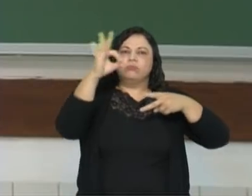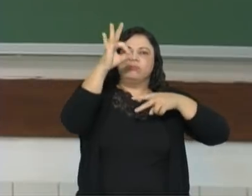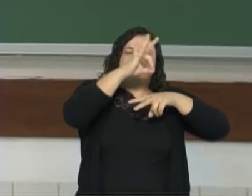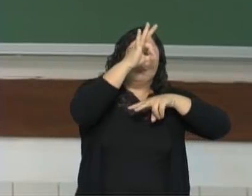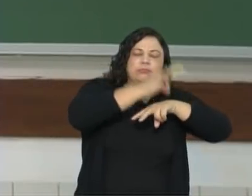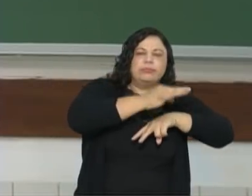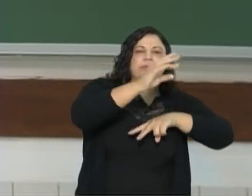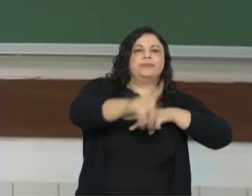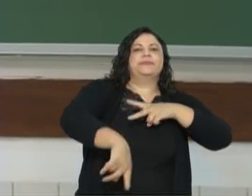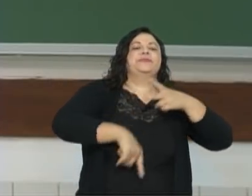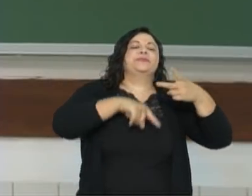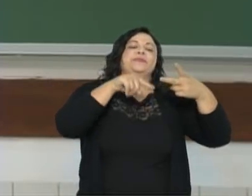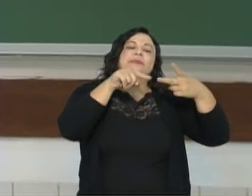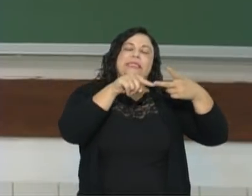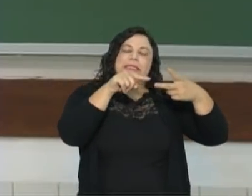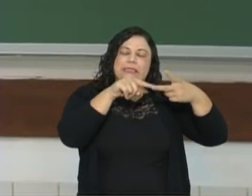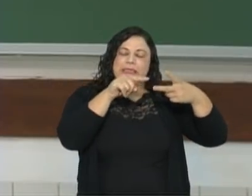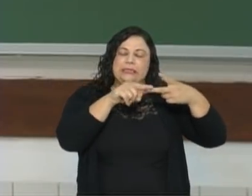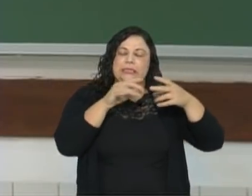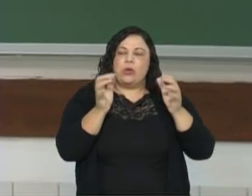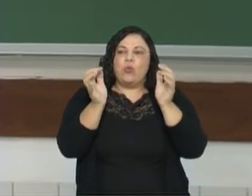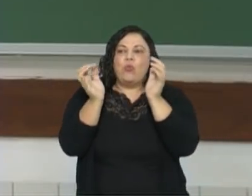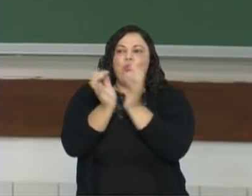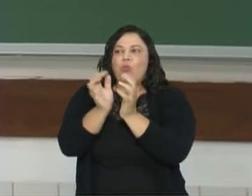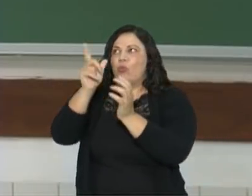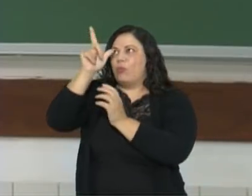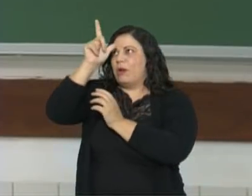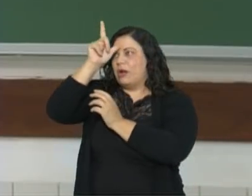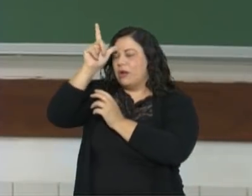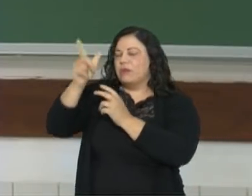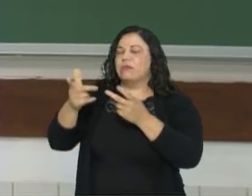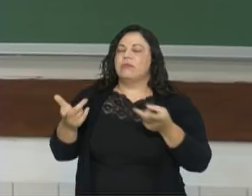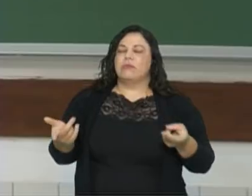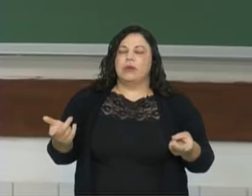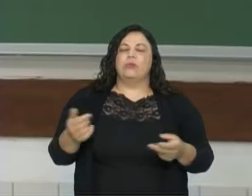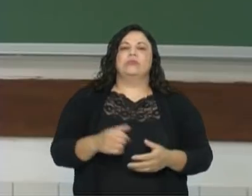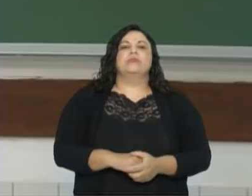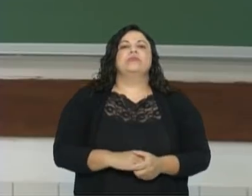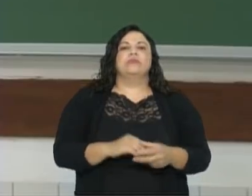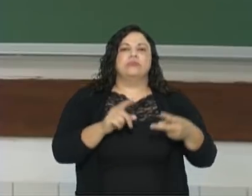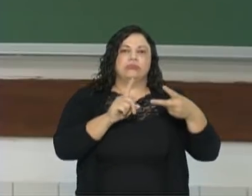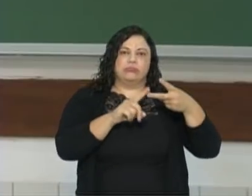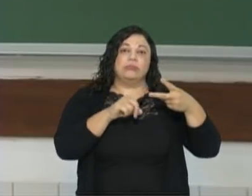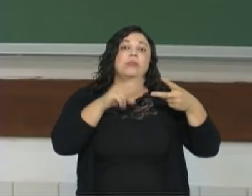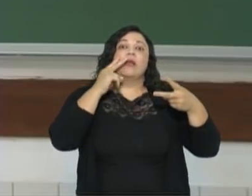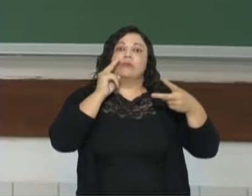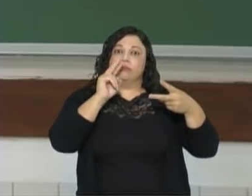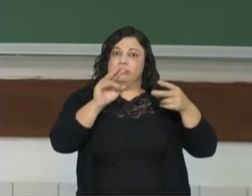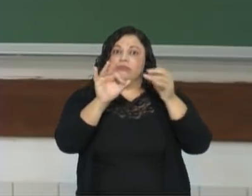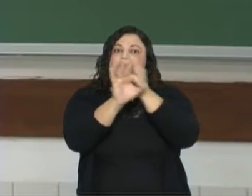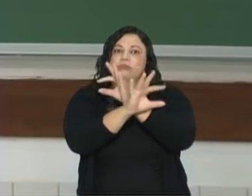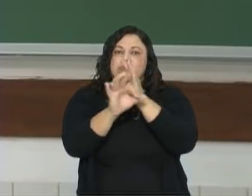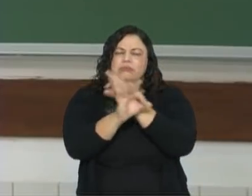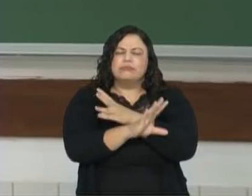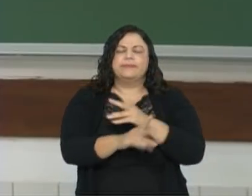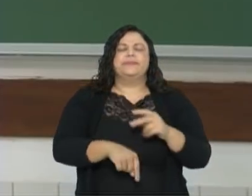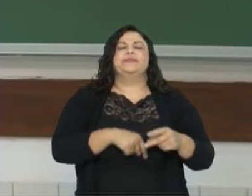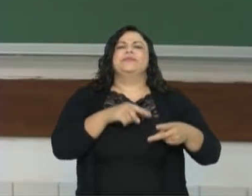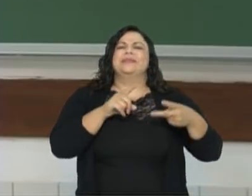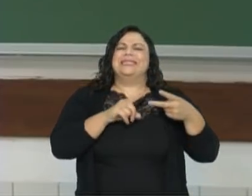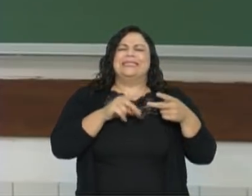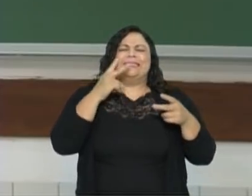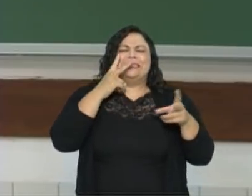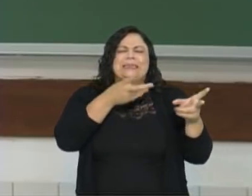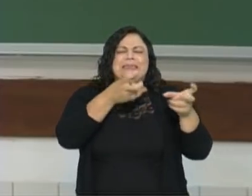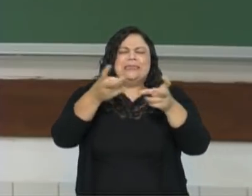alemão que contratou uma empresa belga, mas o projeto é do André. E muito interessante que o André era um ótimo engenheiro, ele tinha uma visão